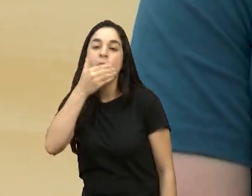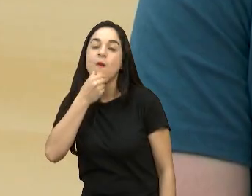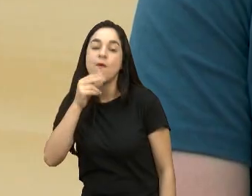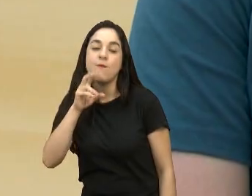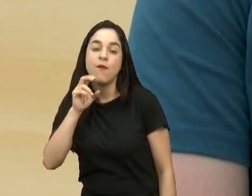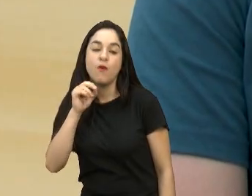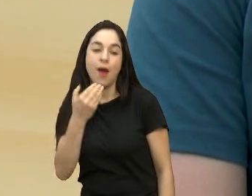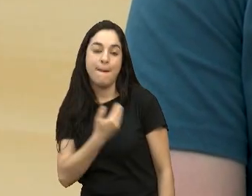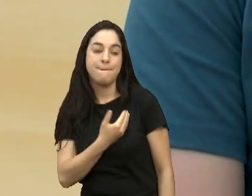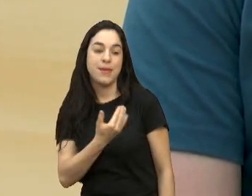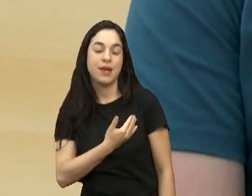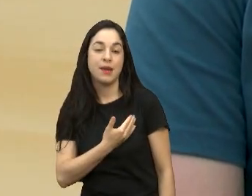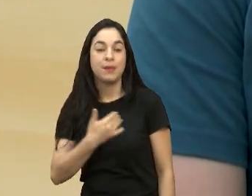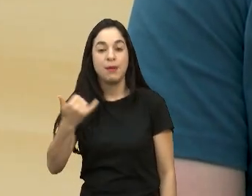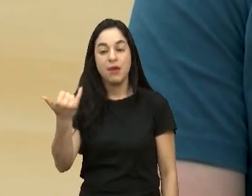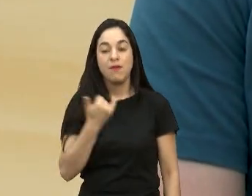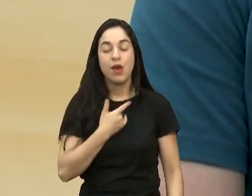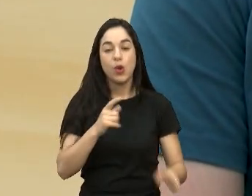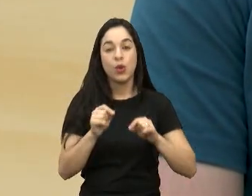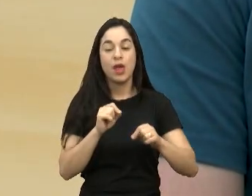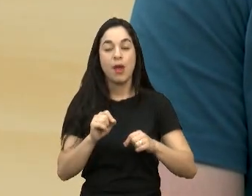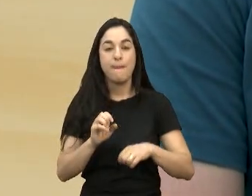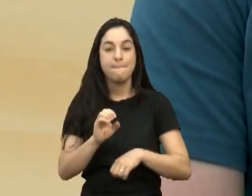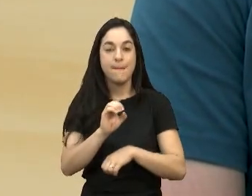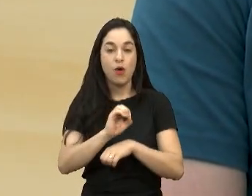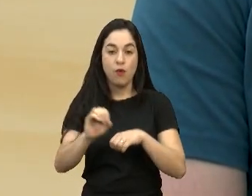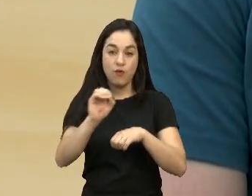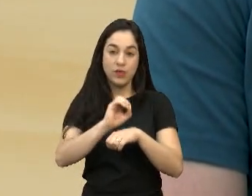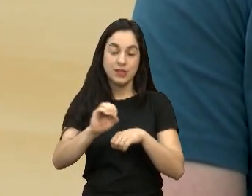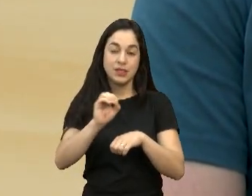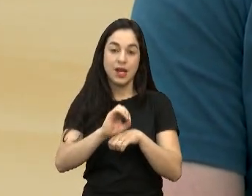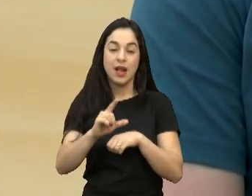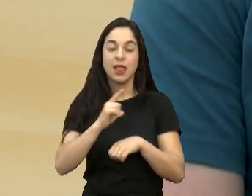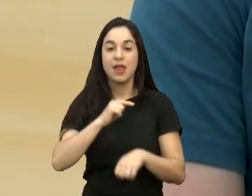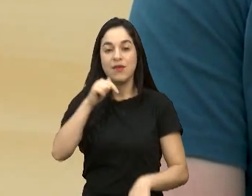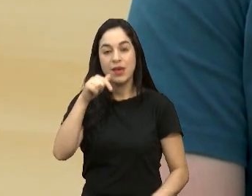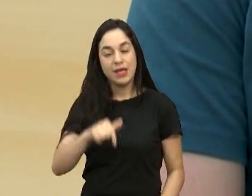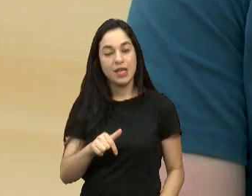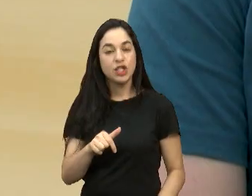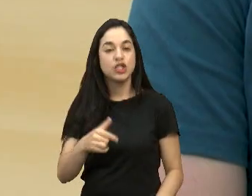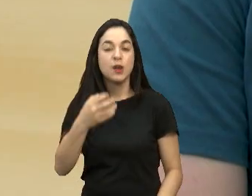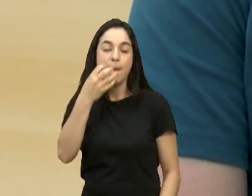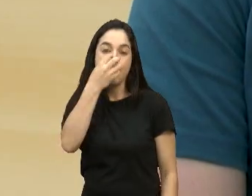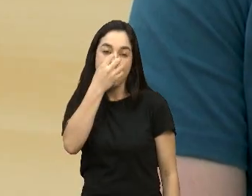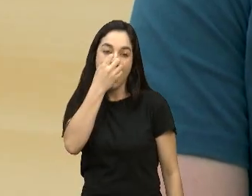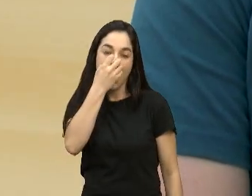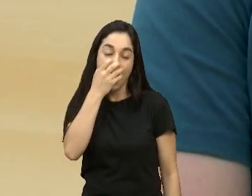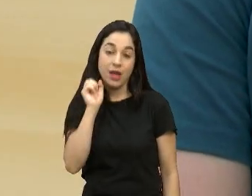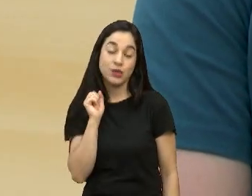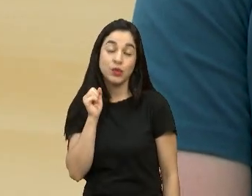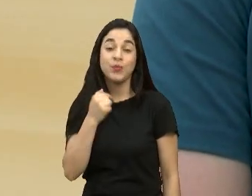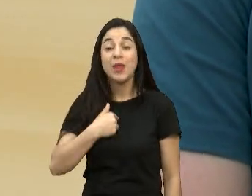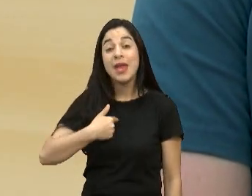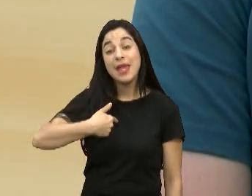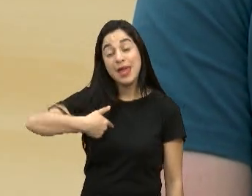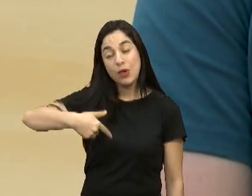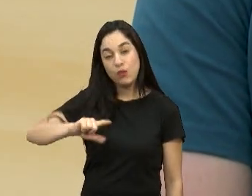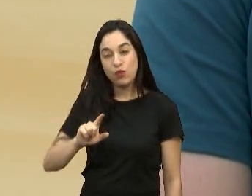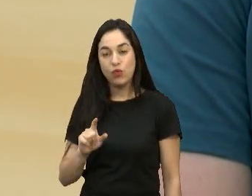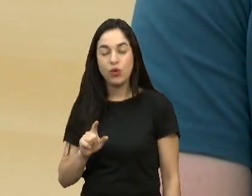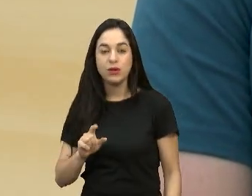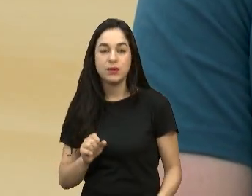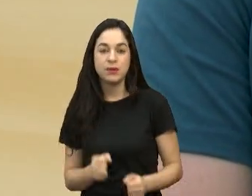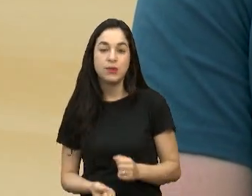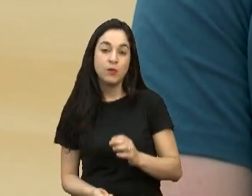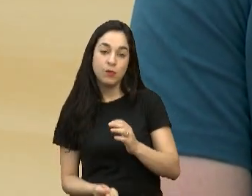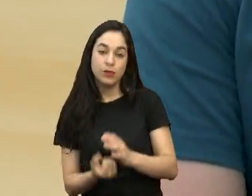falou sobre uma oficina que teria aqui em Jacareí, uma oficina de palhaçaria. E eu fui até a Fundação Cultural me inscrever e